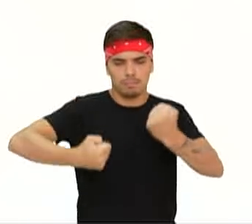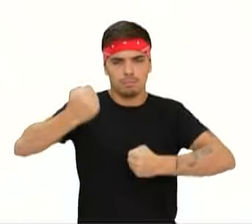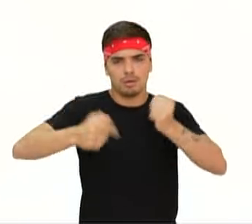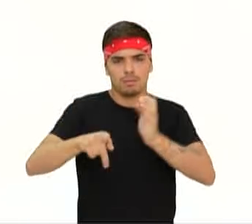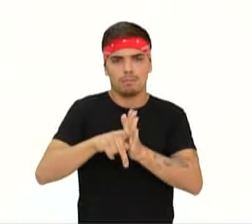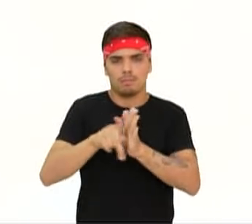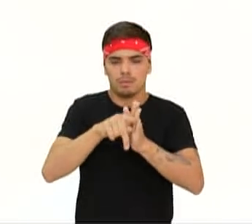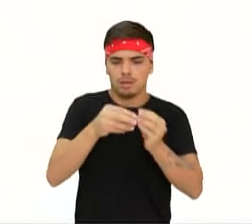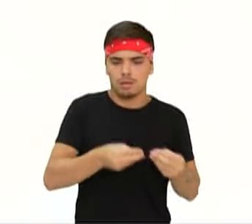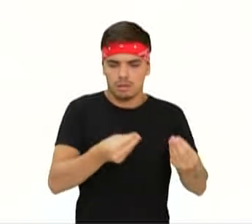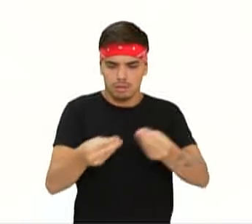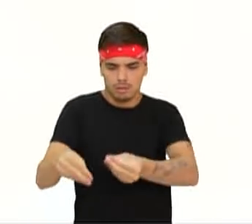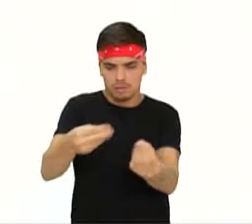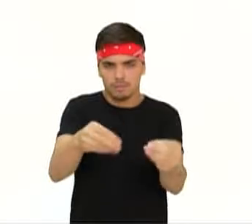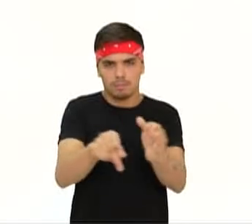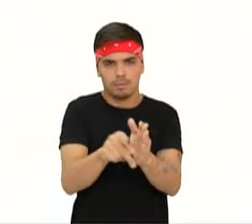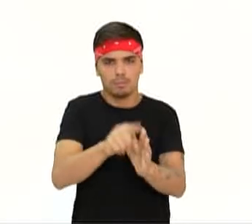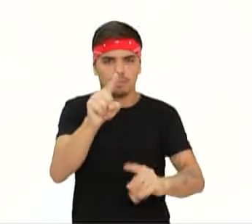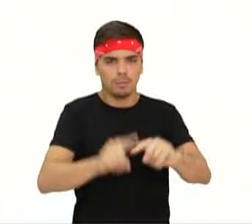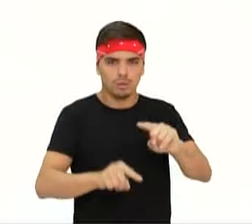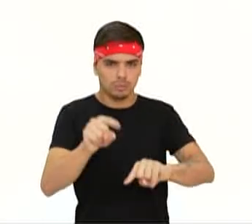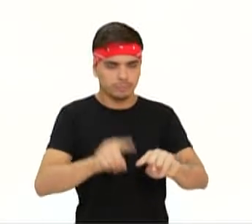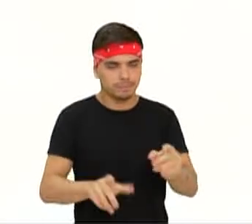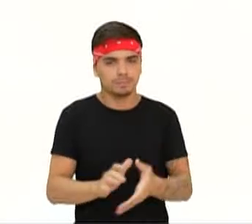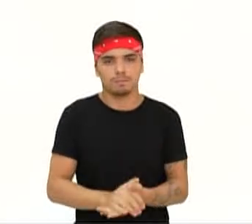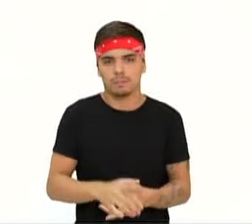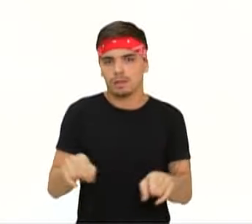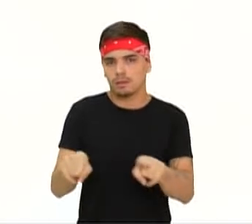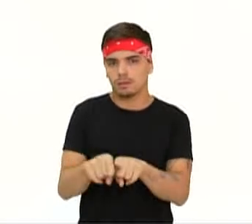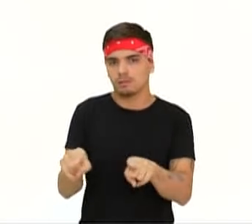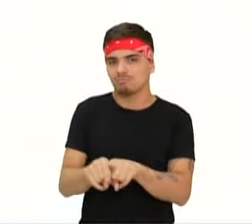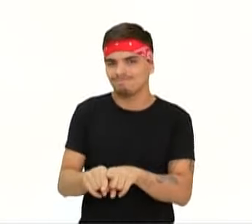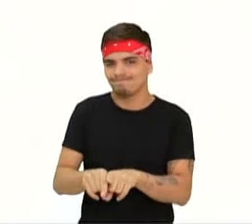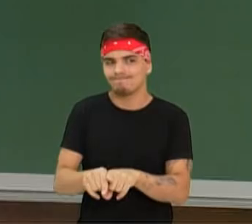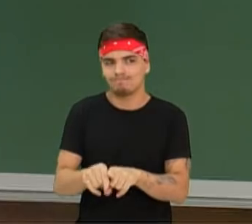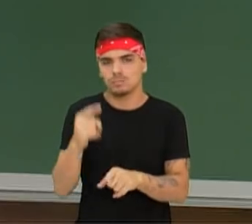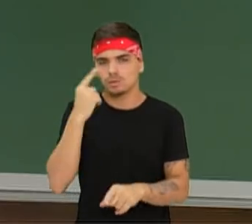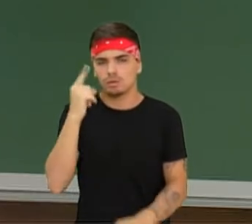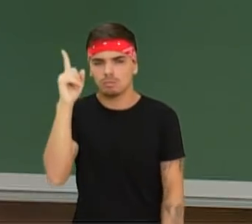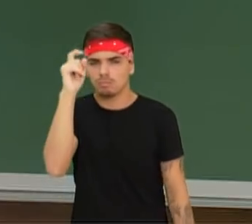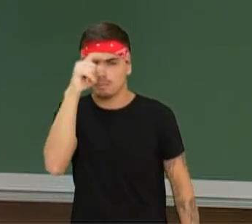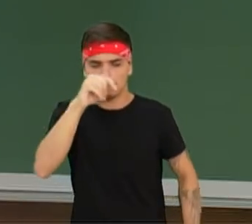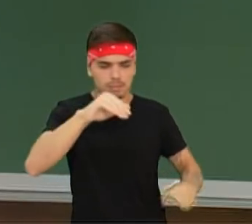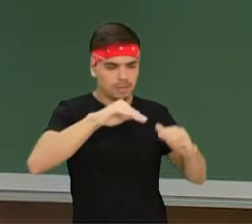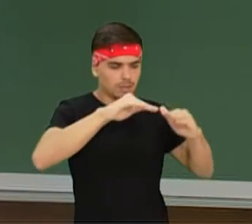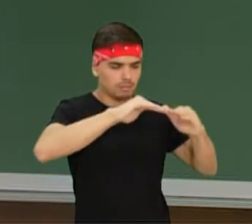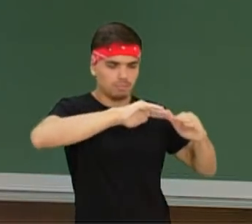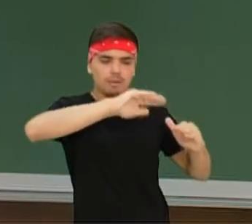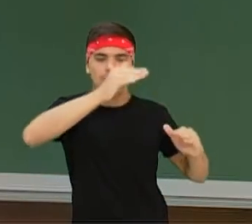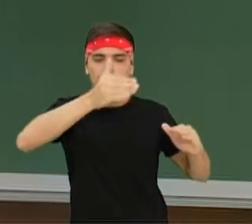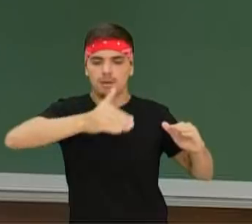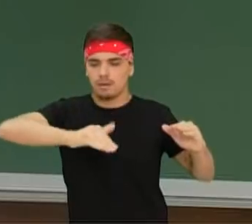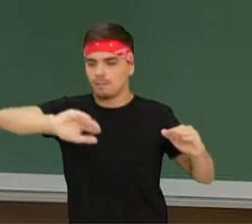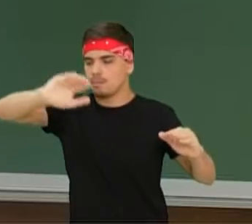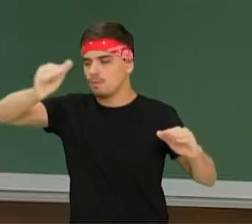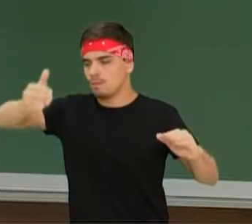para transportar esses produtos. As áreas mais íngremes, de maior declividade, morros,